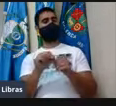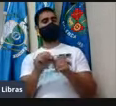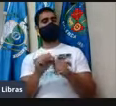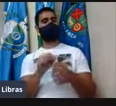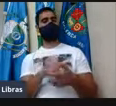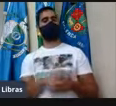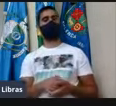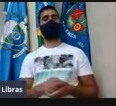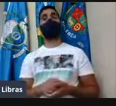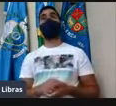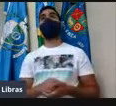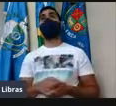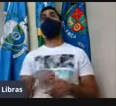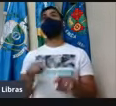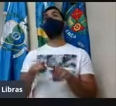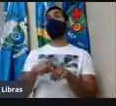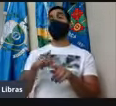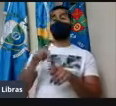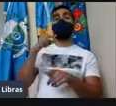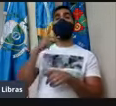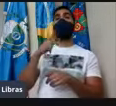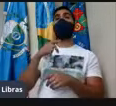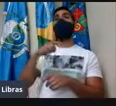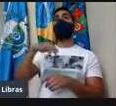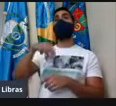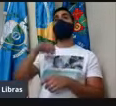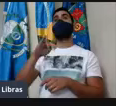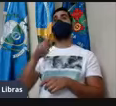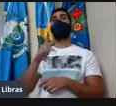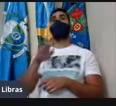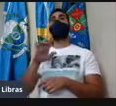bem dita a vereadora Michele, bem dito, por sinal.